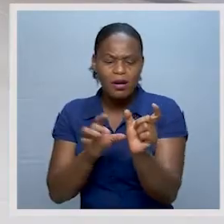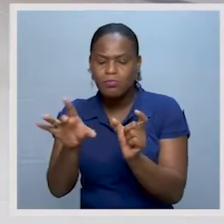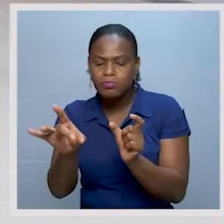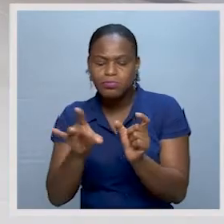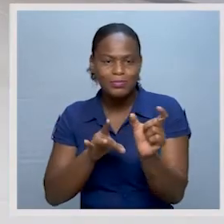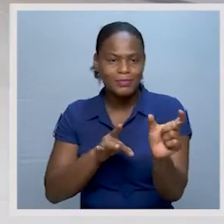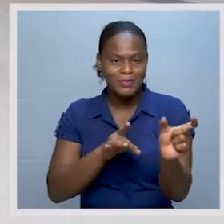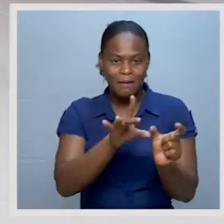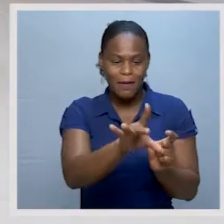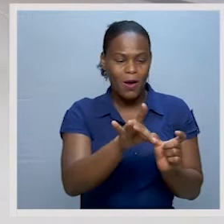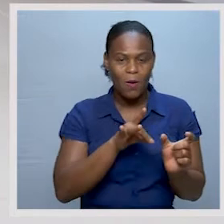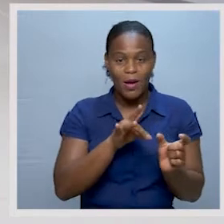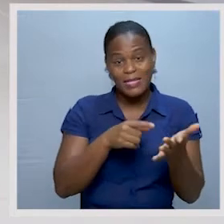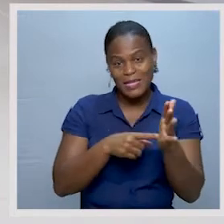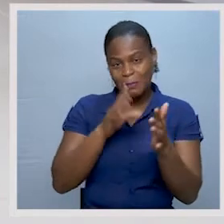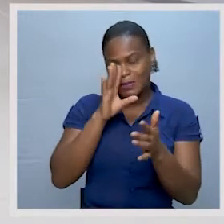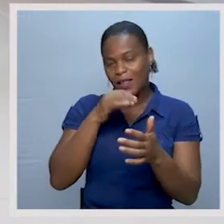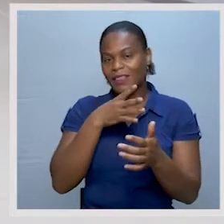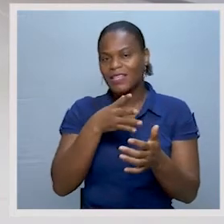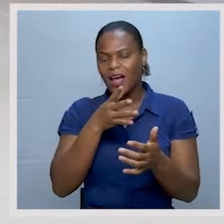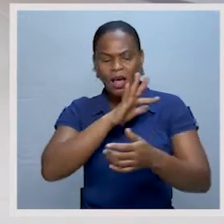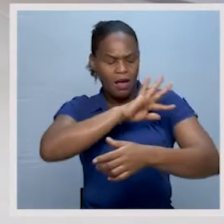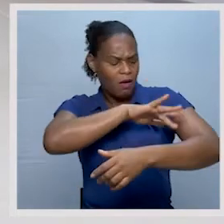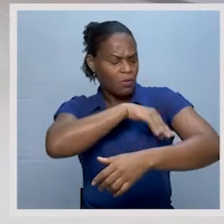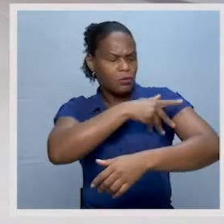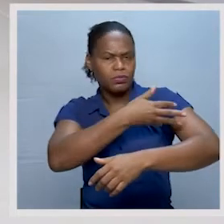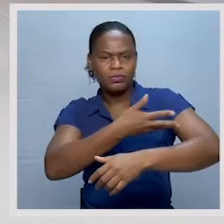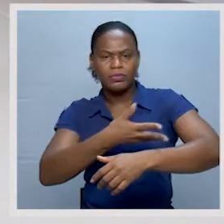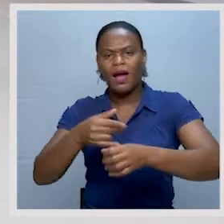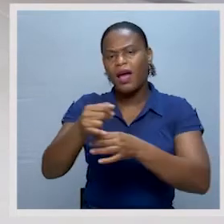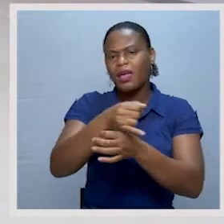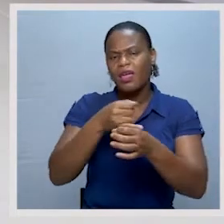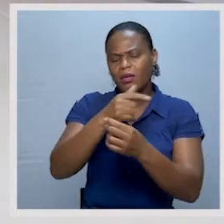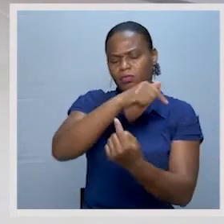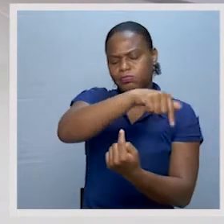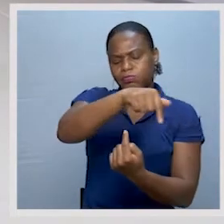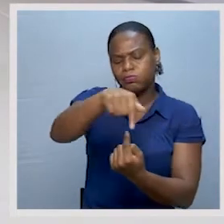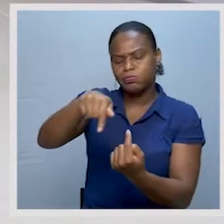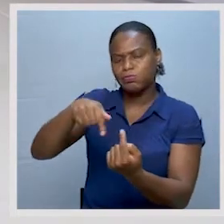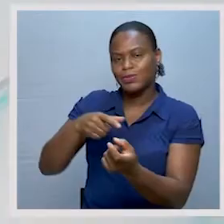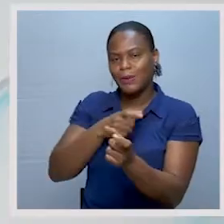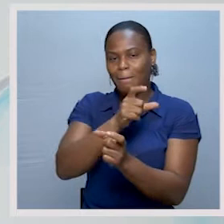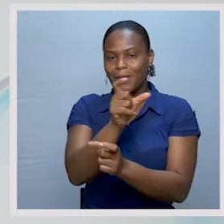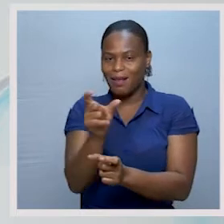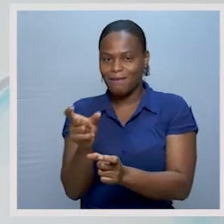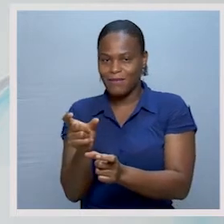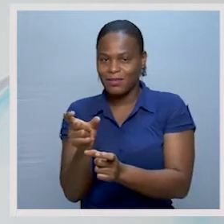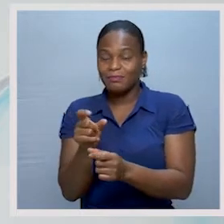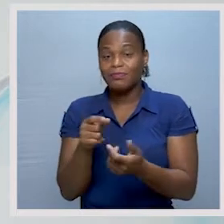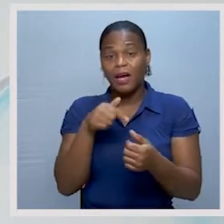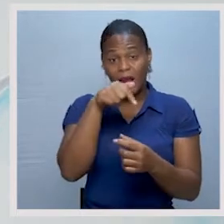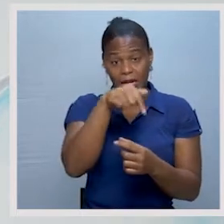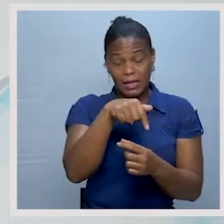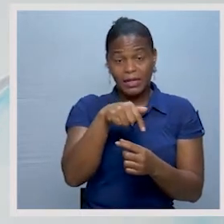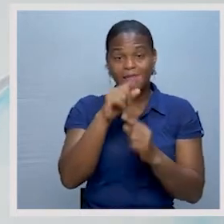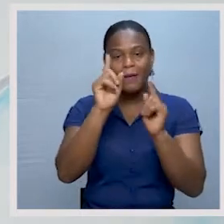Por exemplo, se eu disser assim, a poesia é uma ilha cercada de palavras. Estão a ver